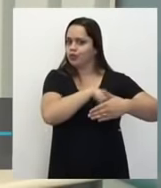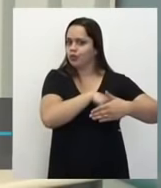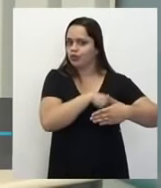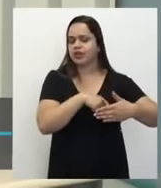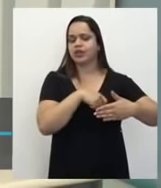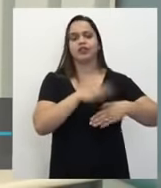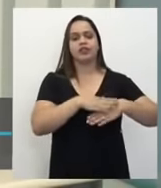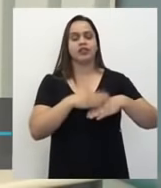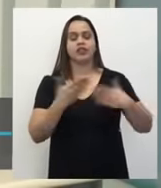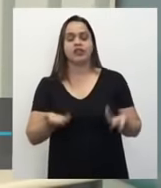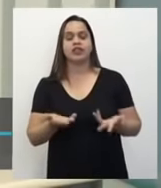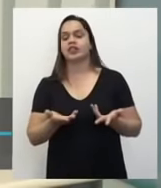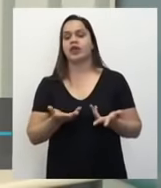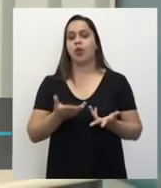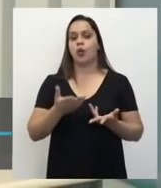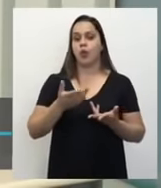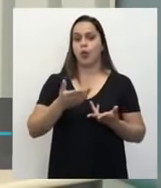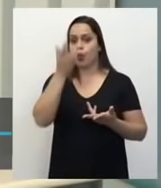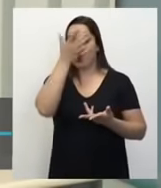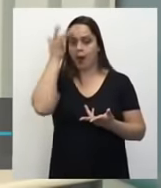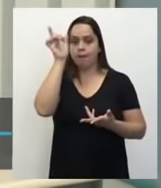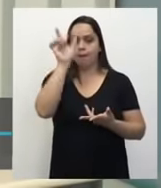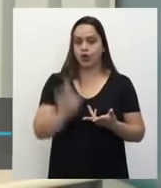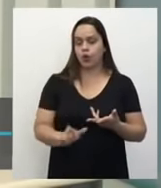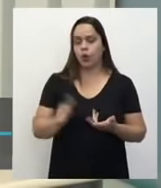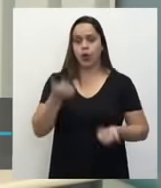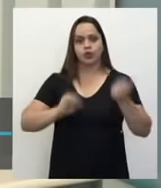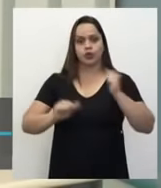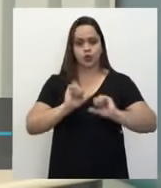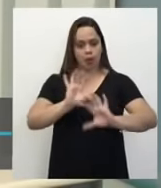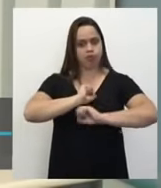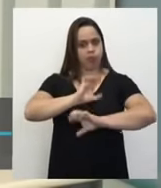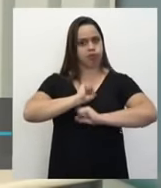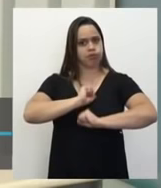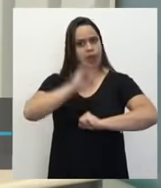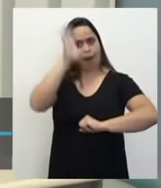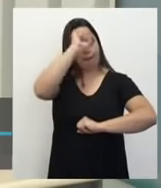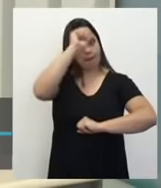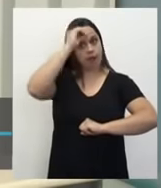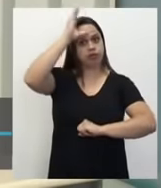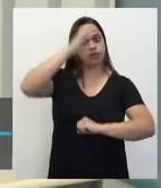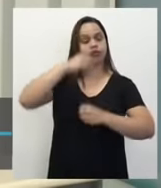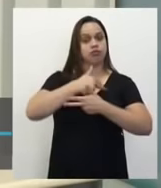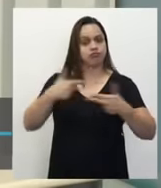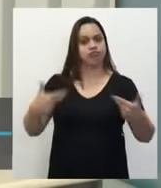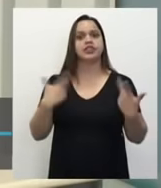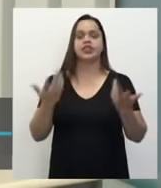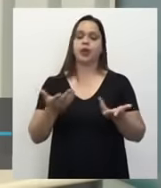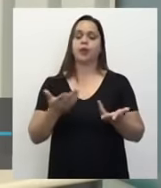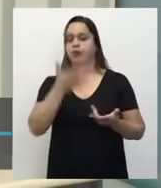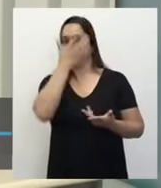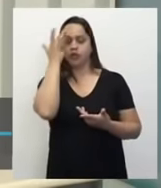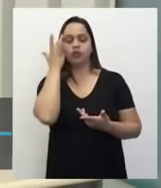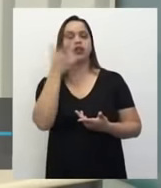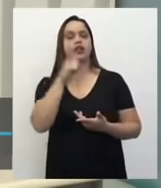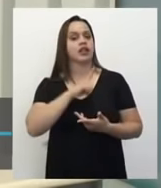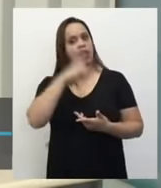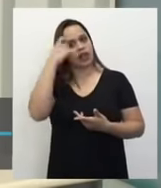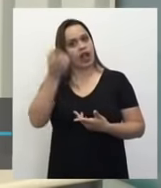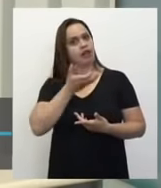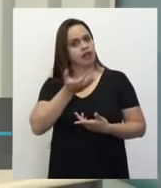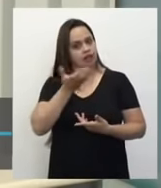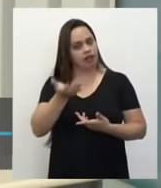ator, eu acho que ele acaba absorvendo muita coisa, né, aprendendo muita coisa. E para ser ator, turma, quem está com a ideia, igual a Emily tinha falado, tem